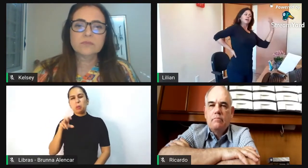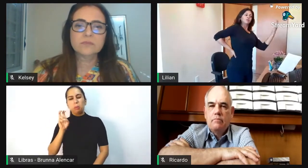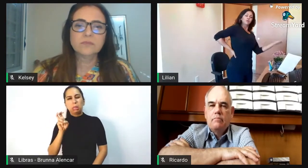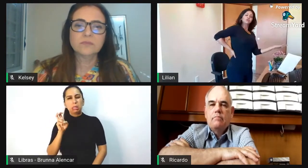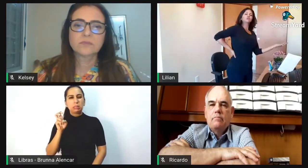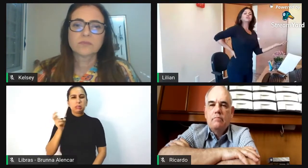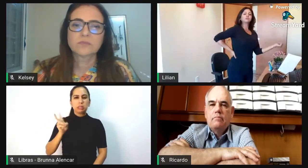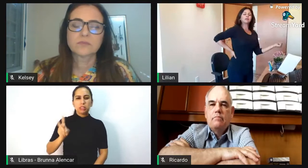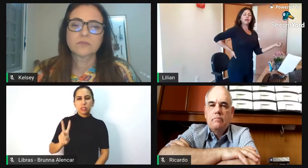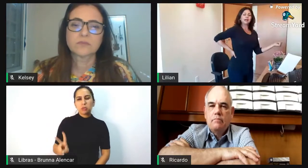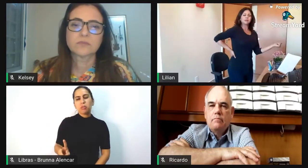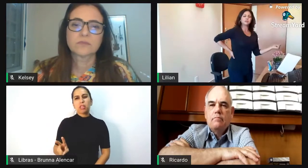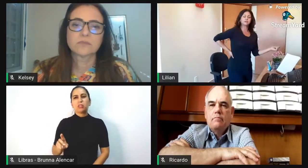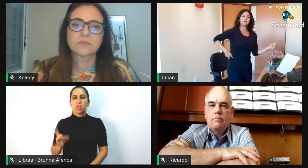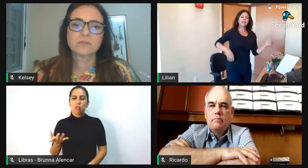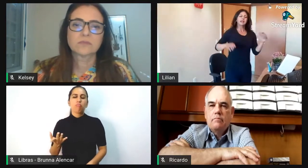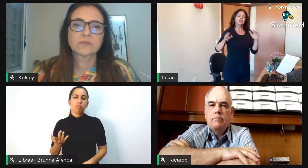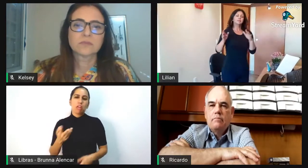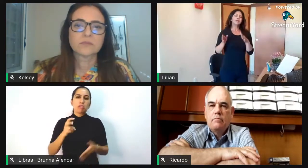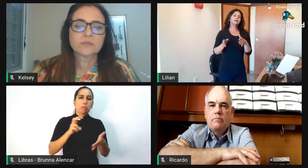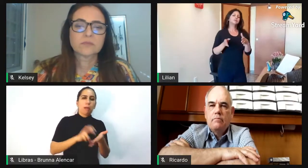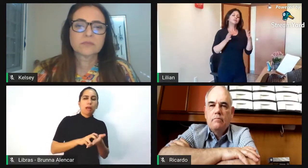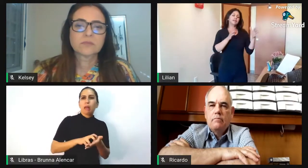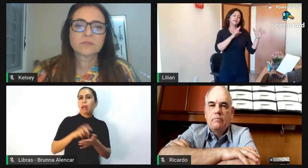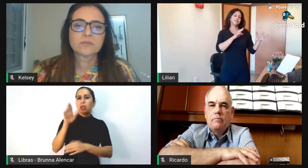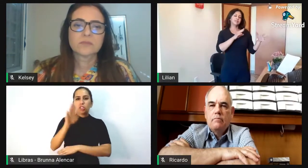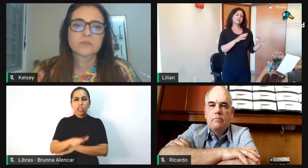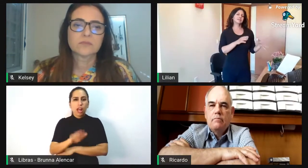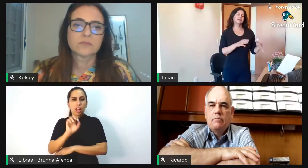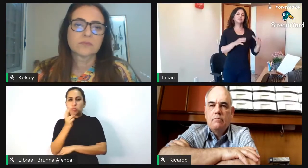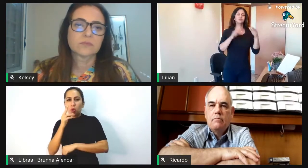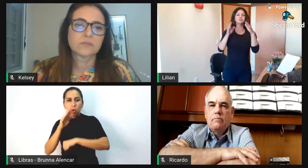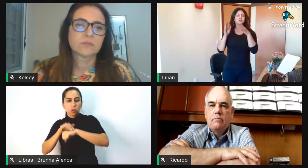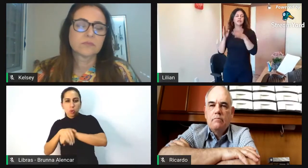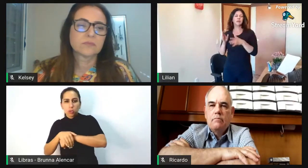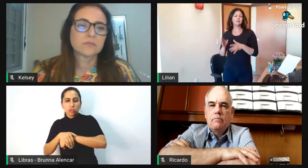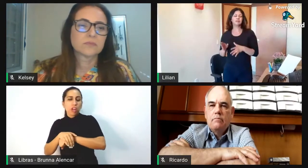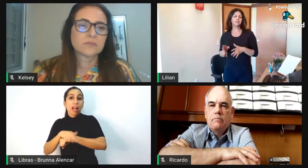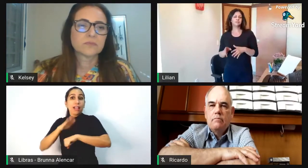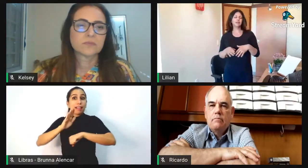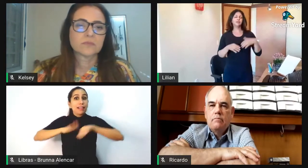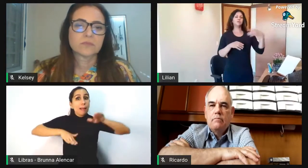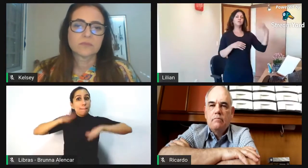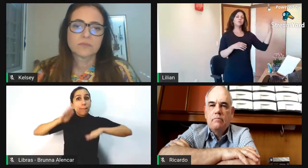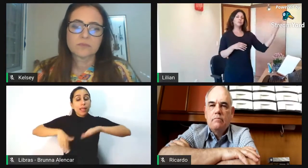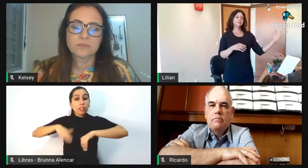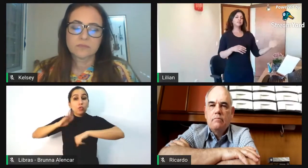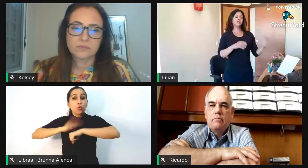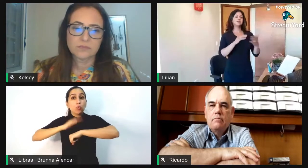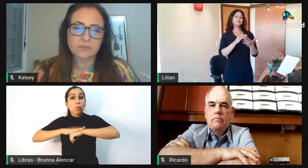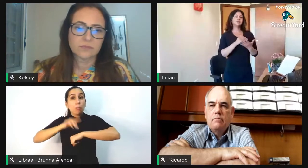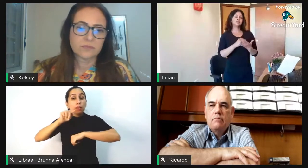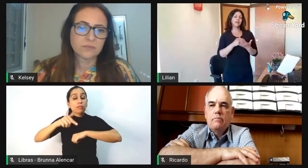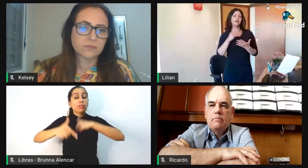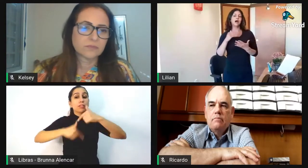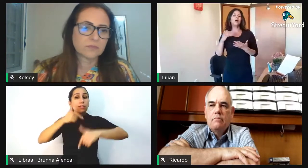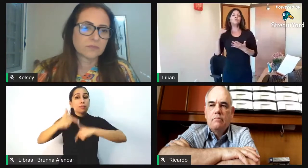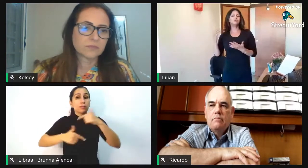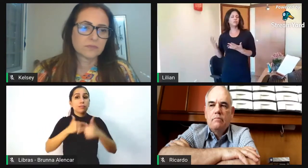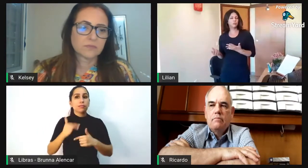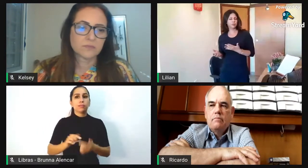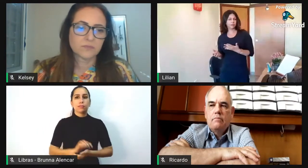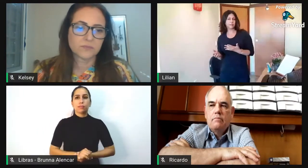né, por turno trabalhar. Lembrando que esse exercício não é feito para pacientes que